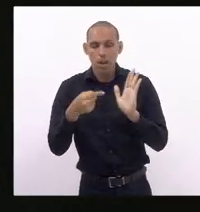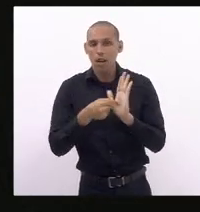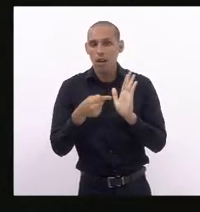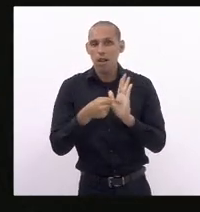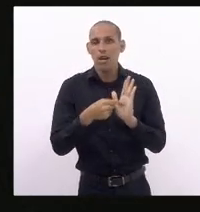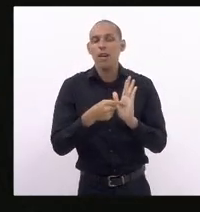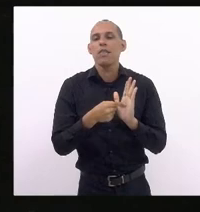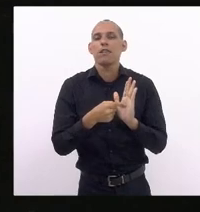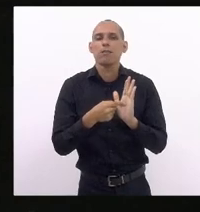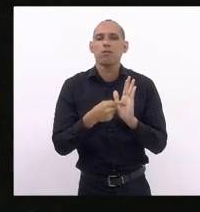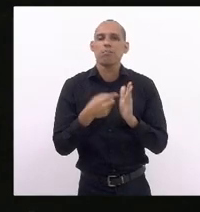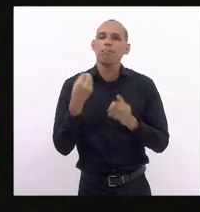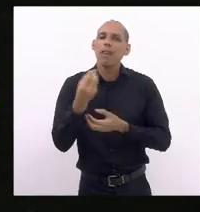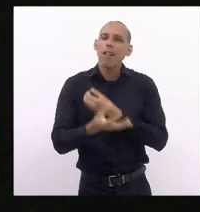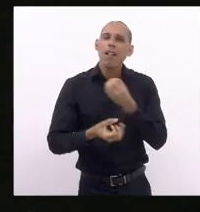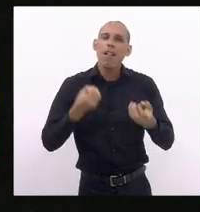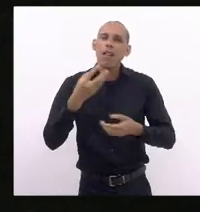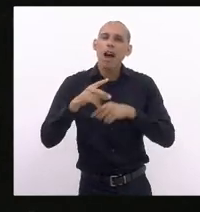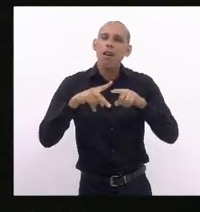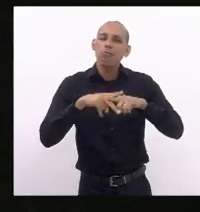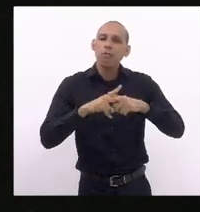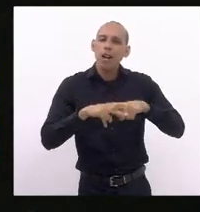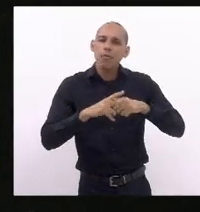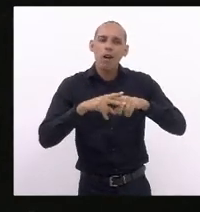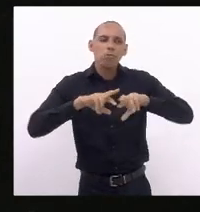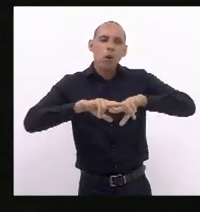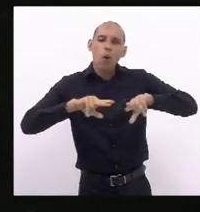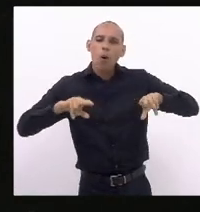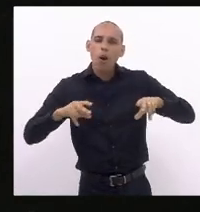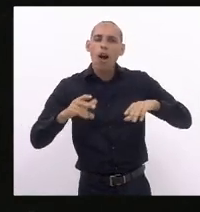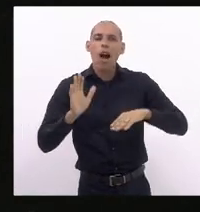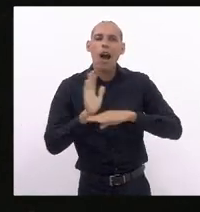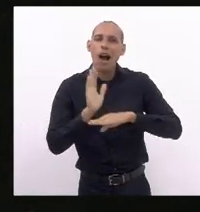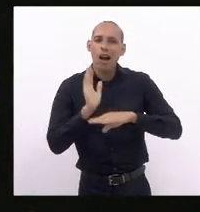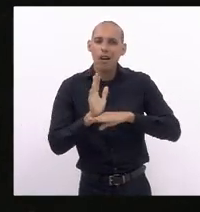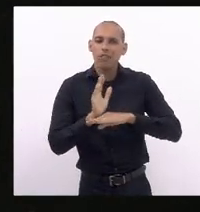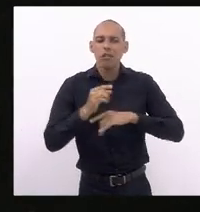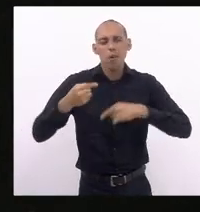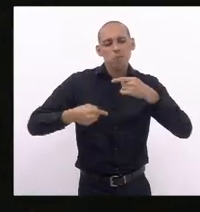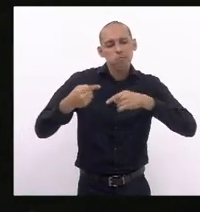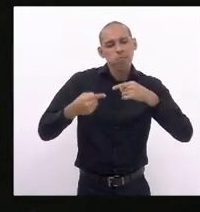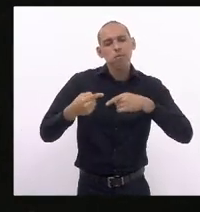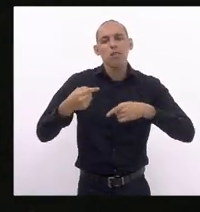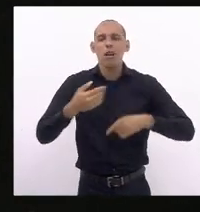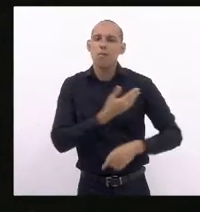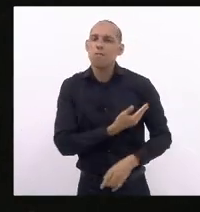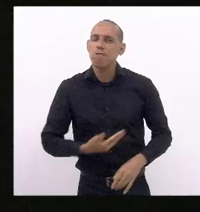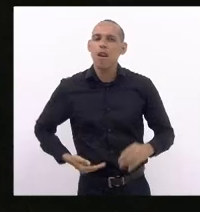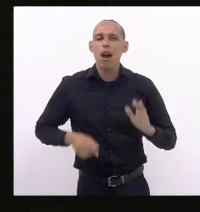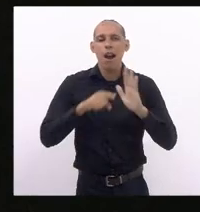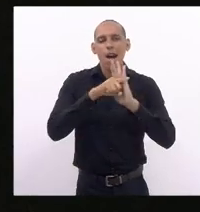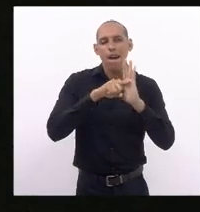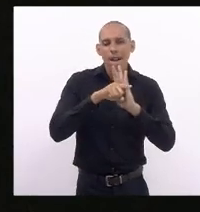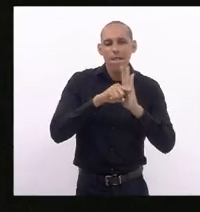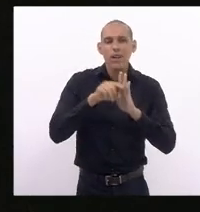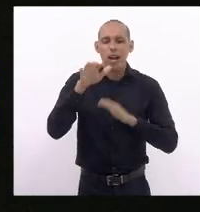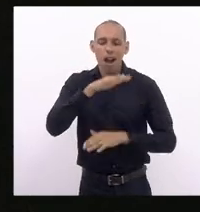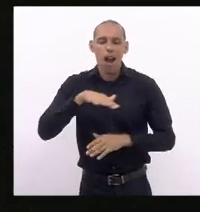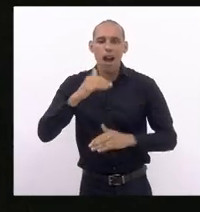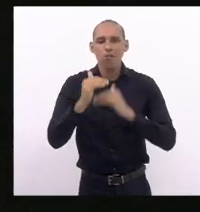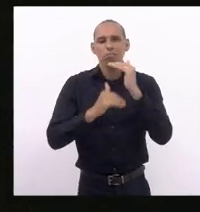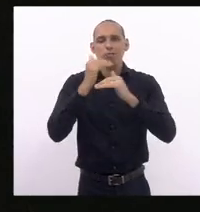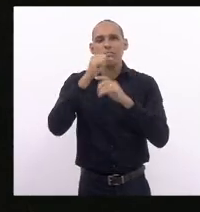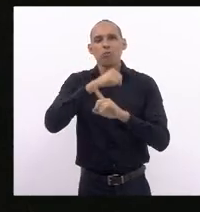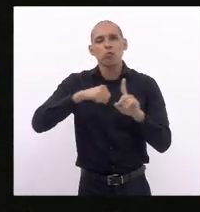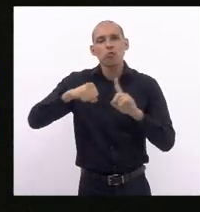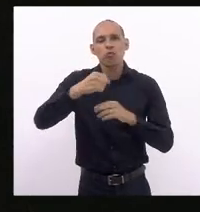oferecer instrumentos e possa analisar todas as políticas públicas nas áreas de desenvolvimento